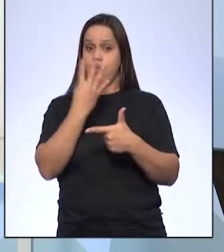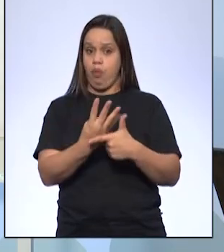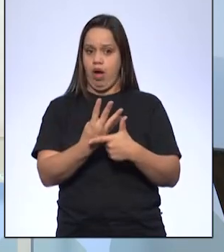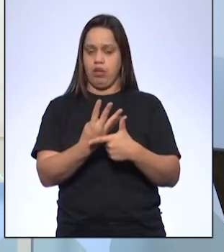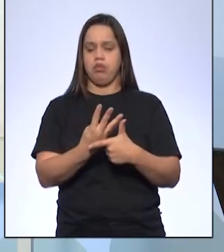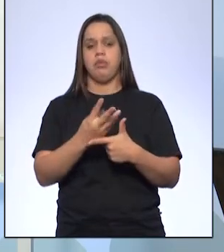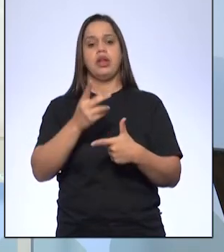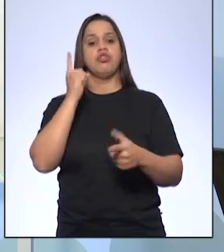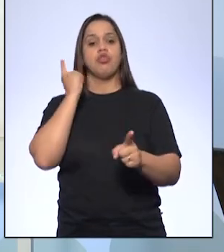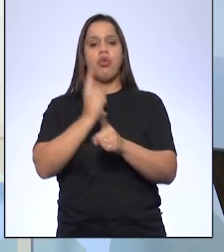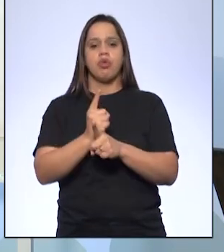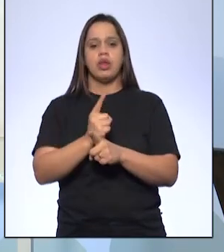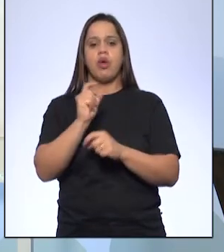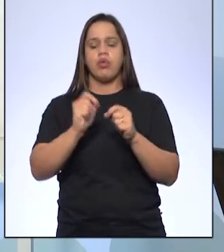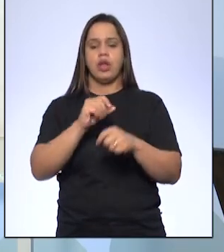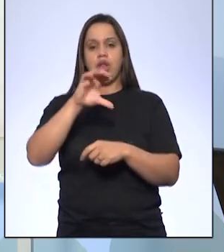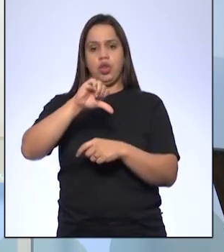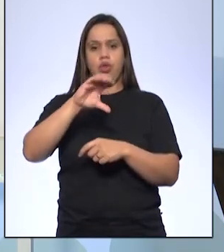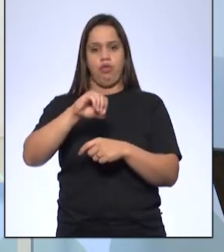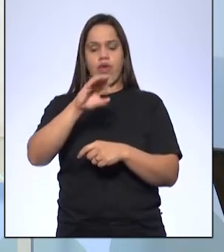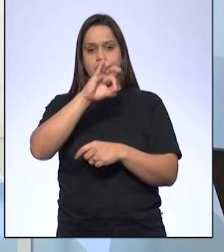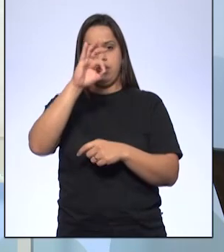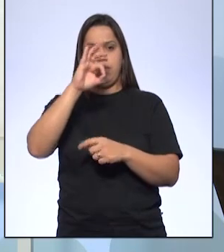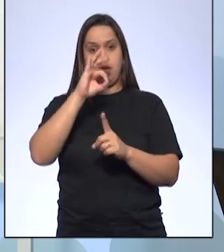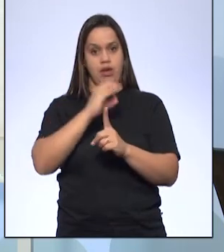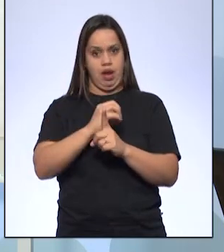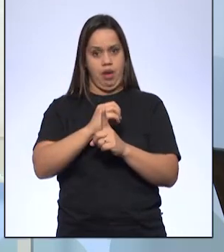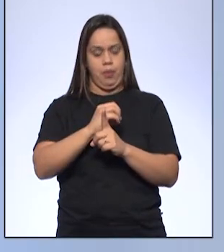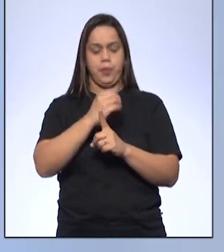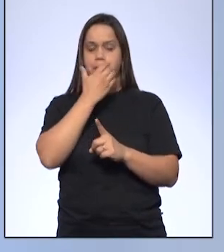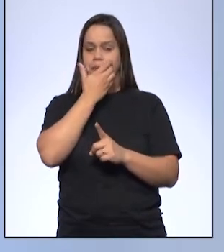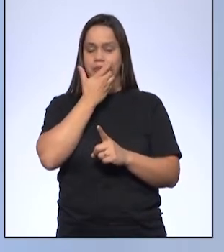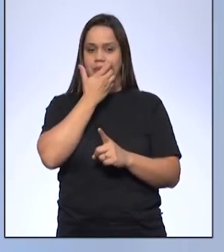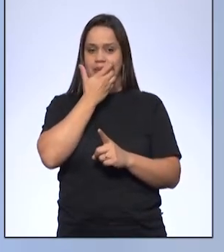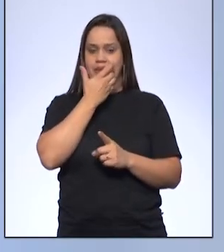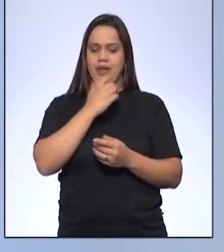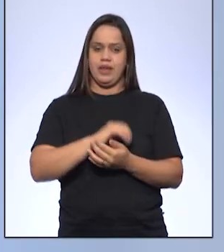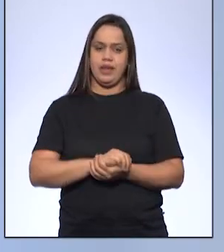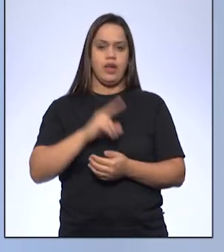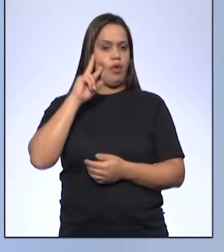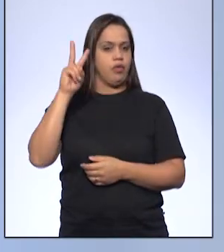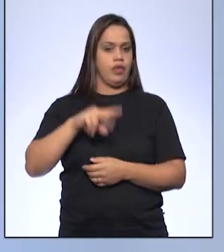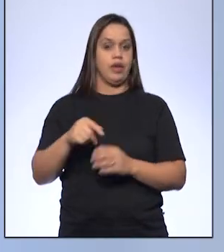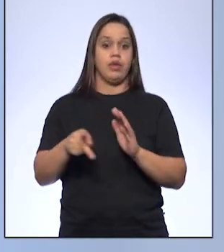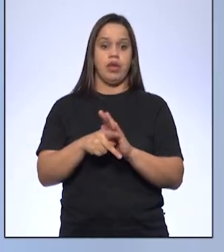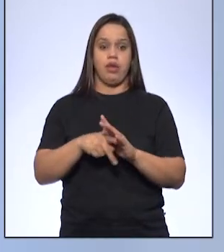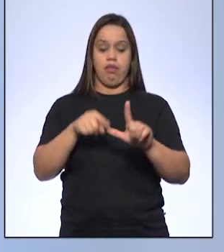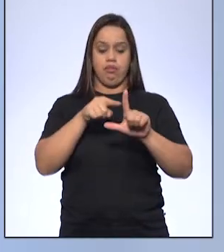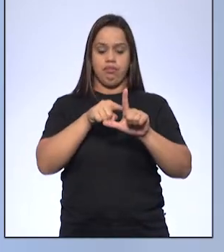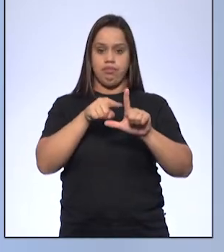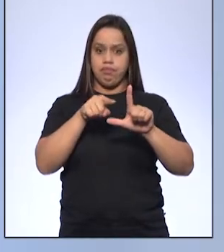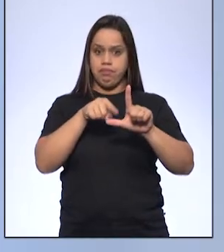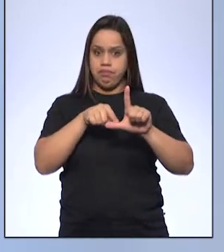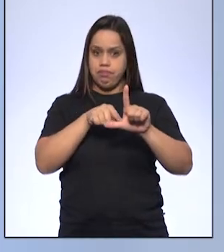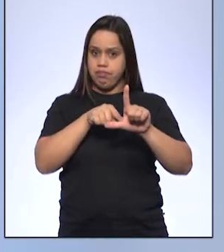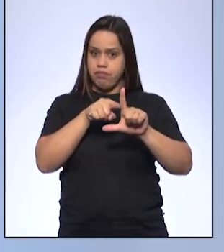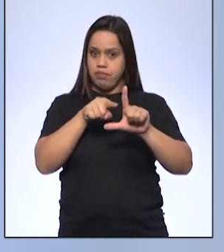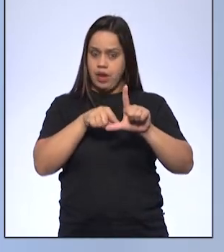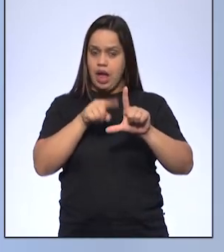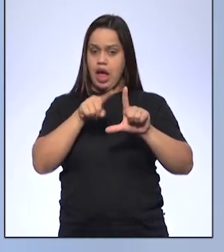nós fazíamos anteriormente. Ó. Então, eu sei que isso aqui ó, representa 90 graus ali. Eu sei que essa